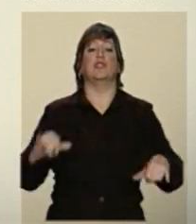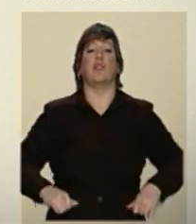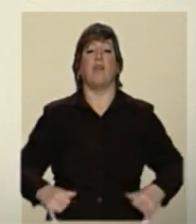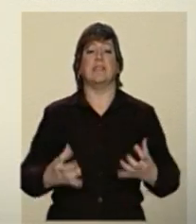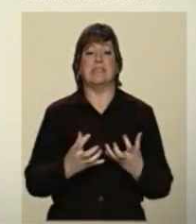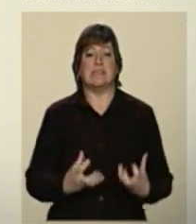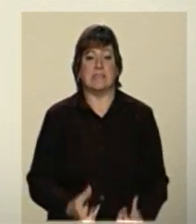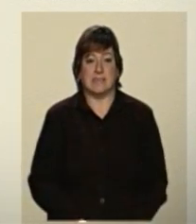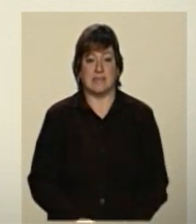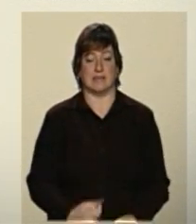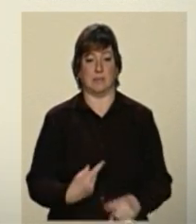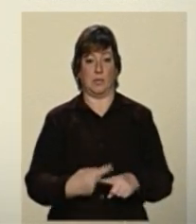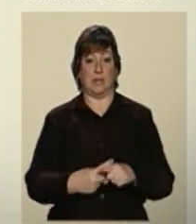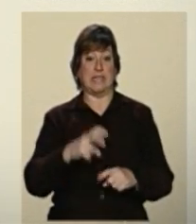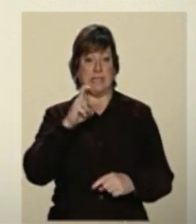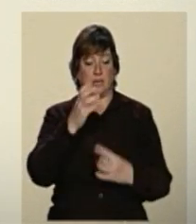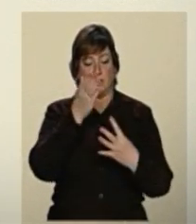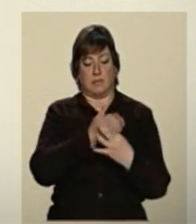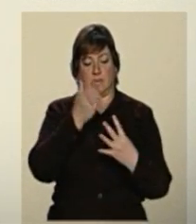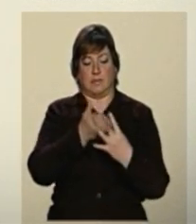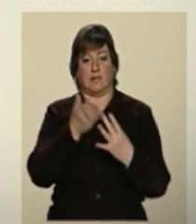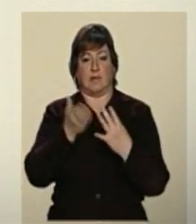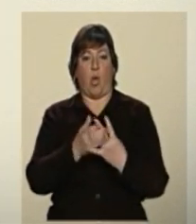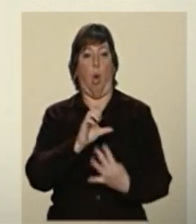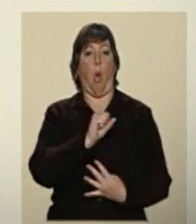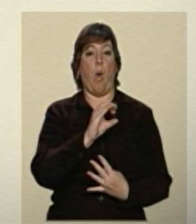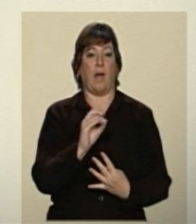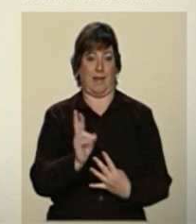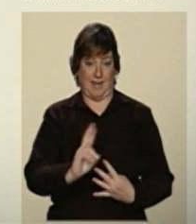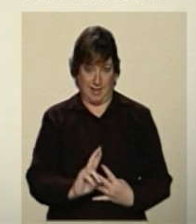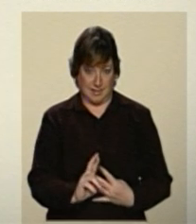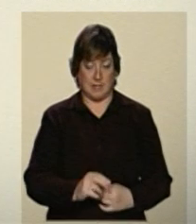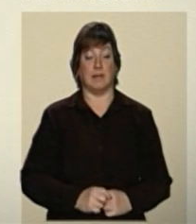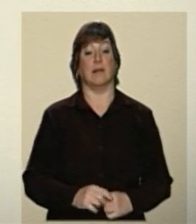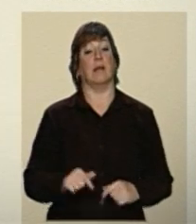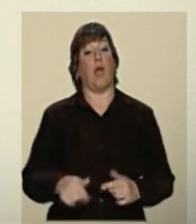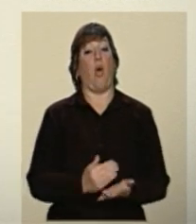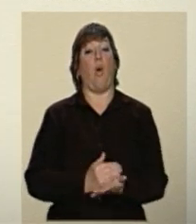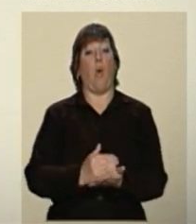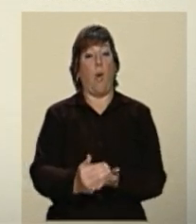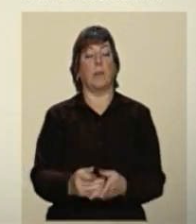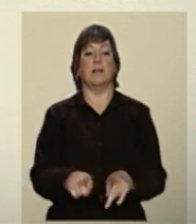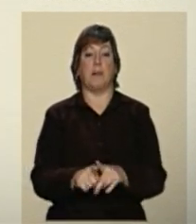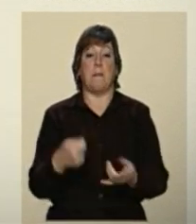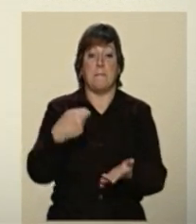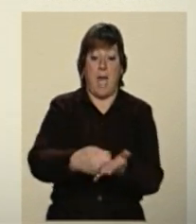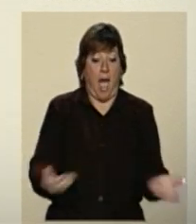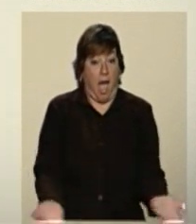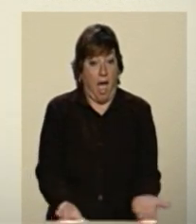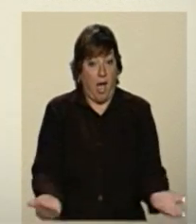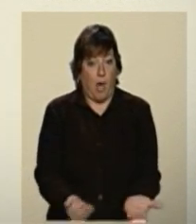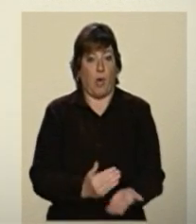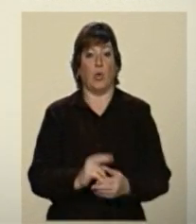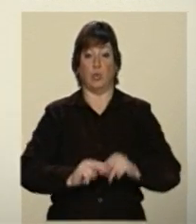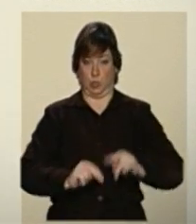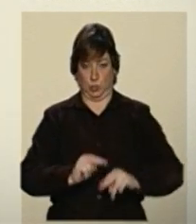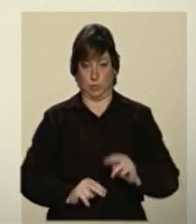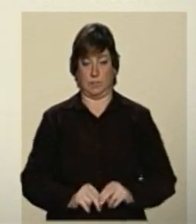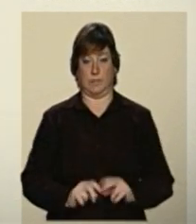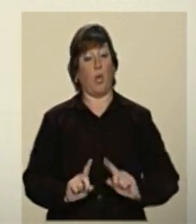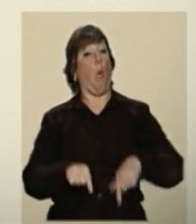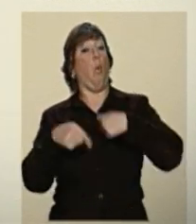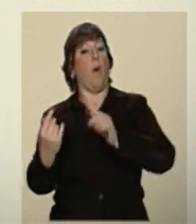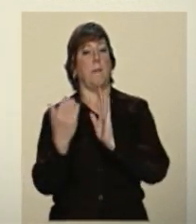cinco parcelas de R 80 e começa a ser pago agora em junho o